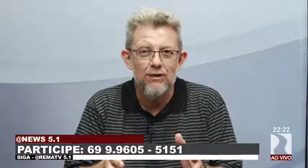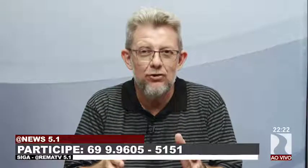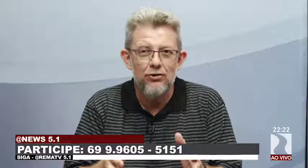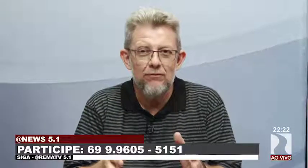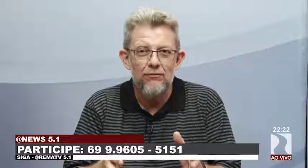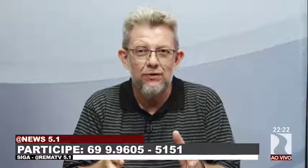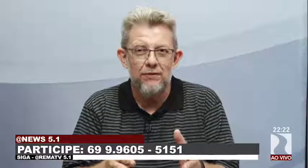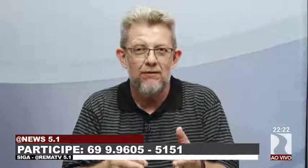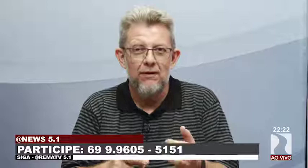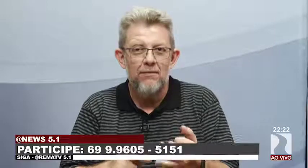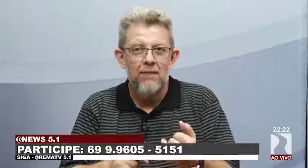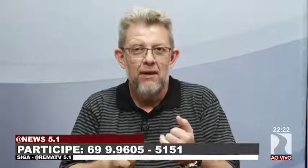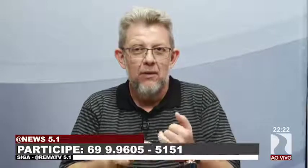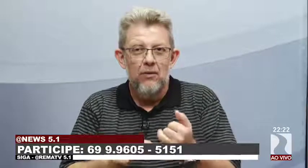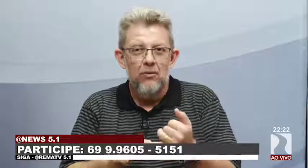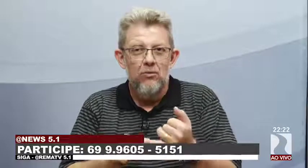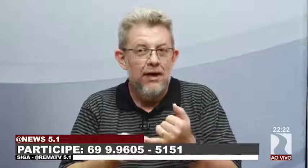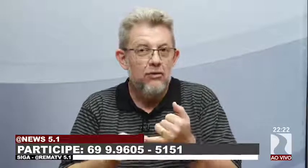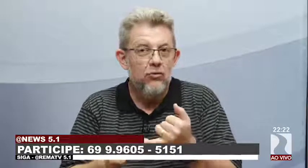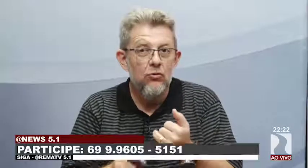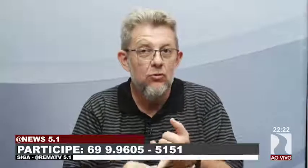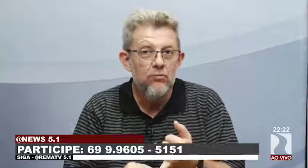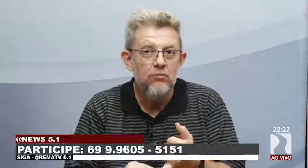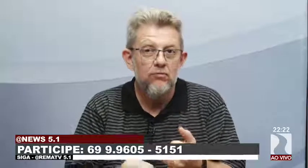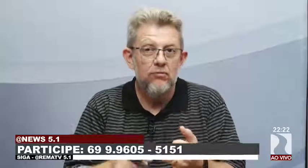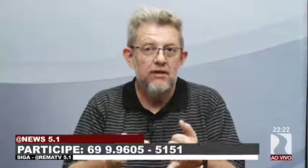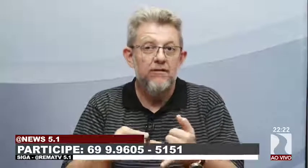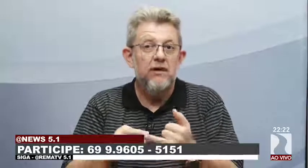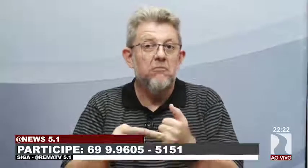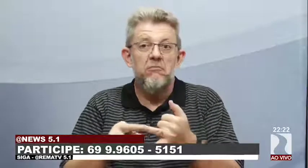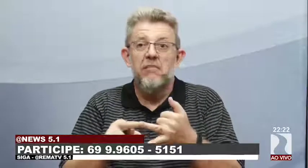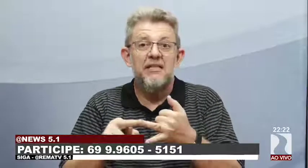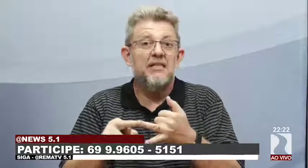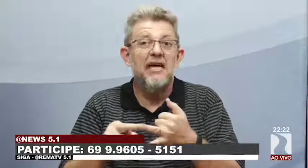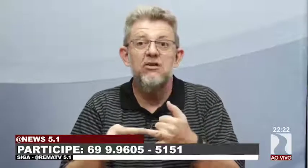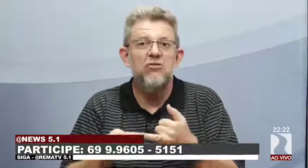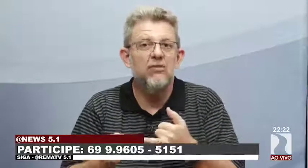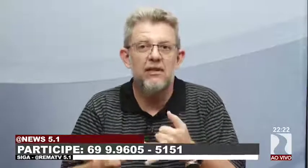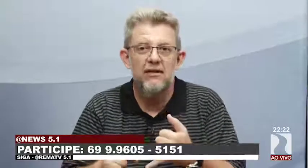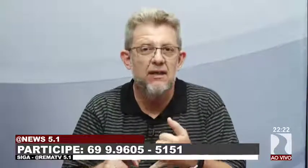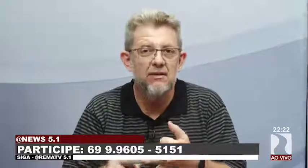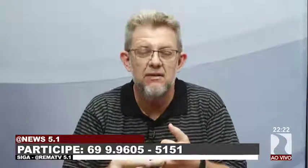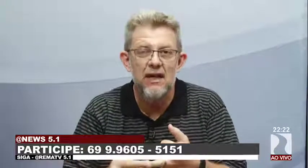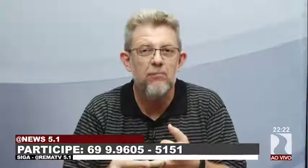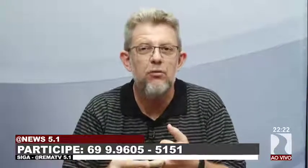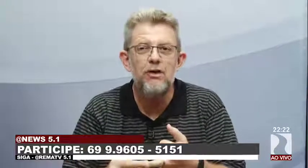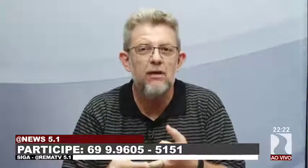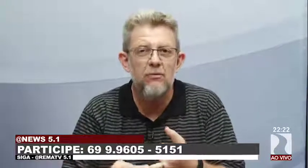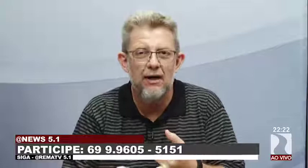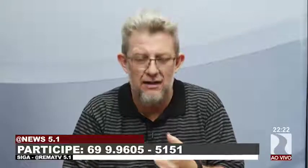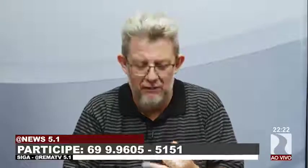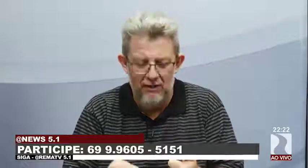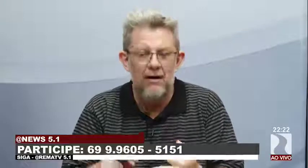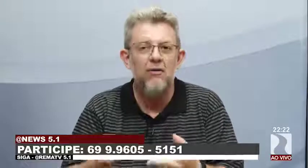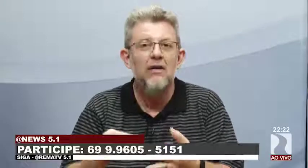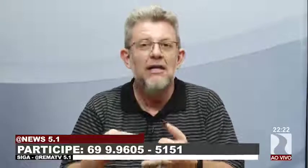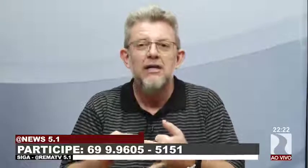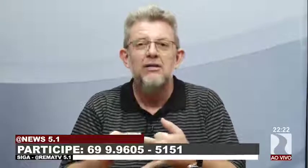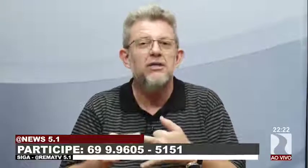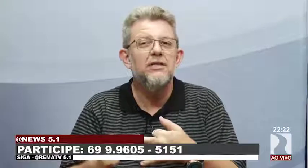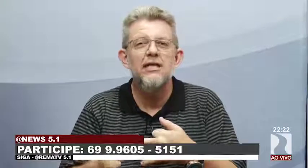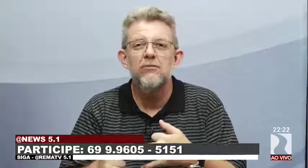o início 2020 você vê uma rede Globo você vê uma série de outras redes apoiando o